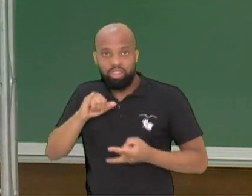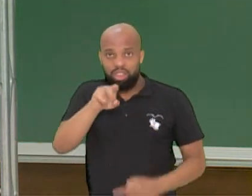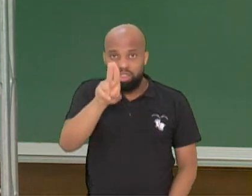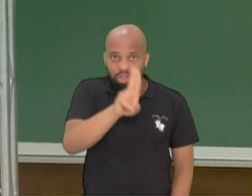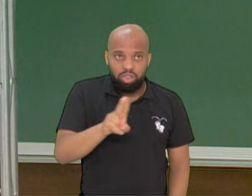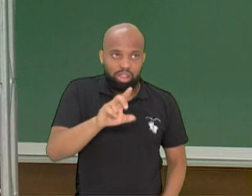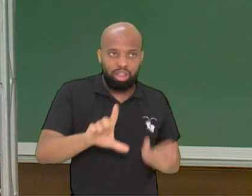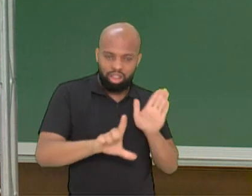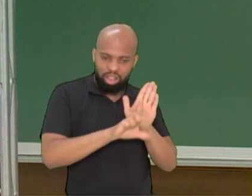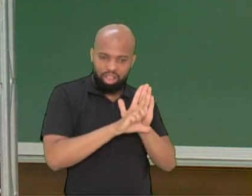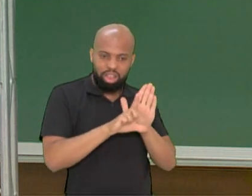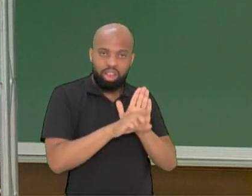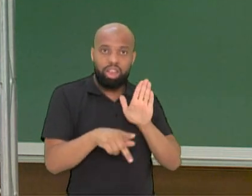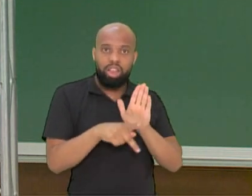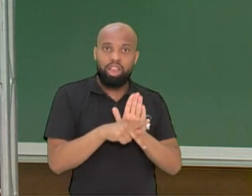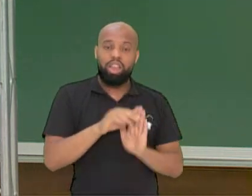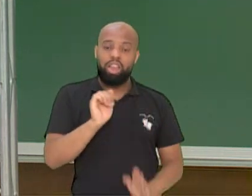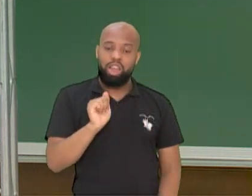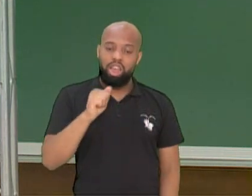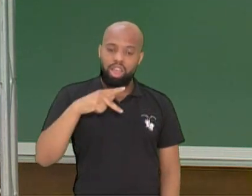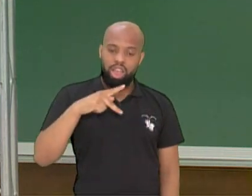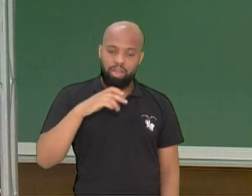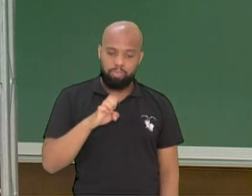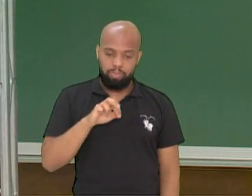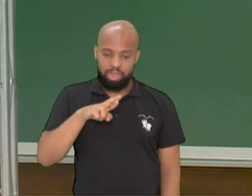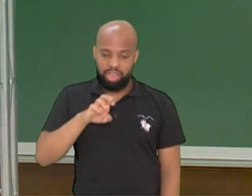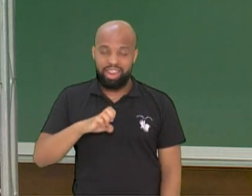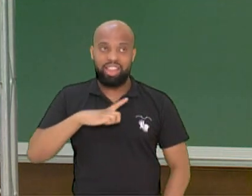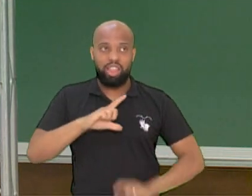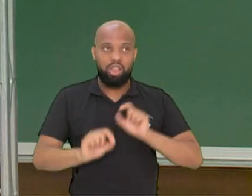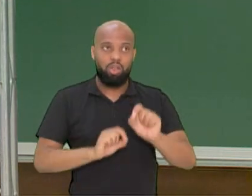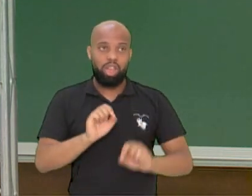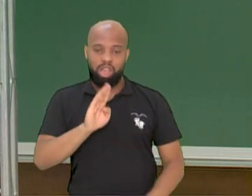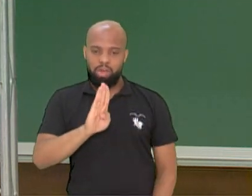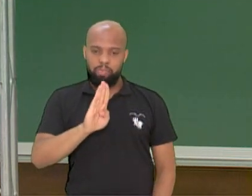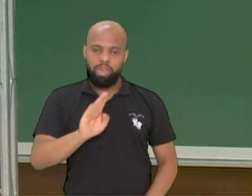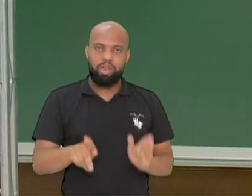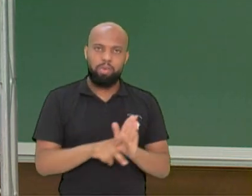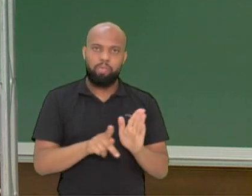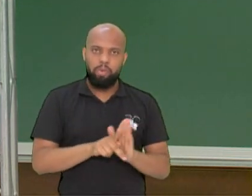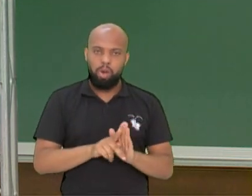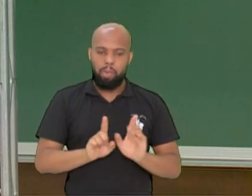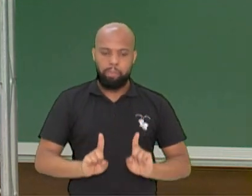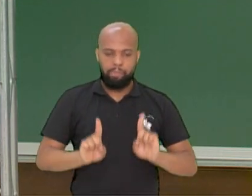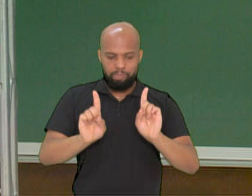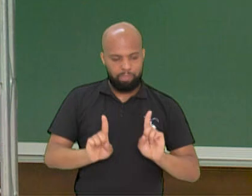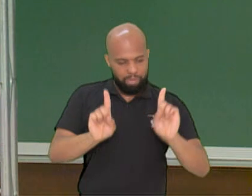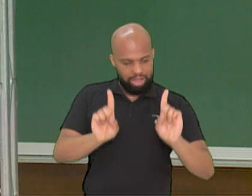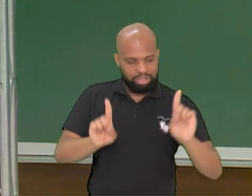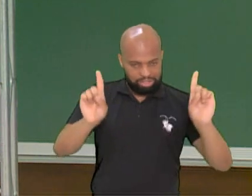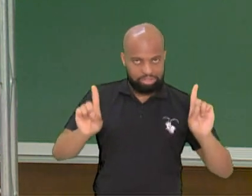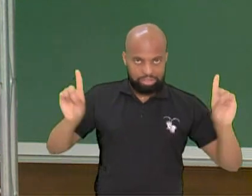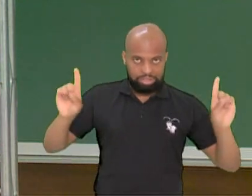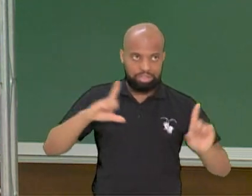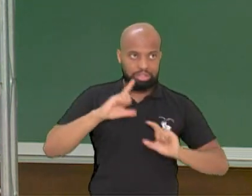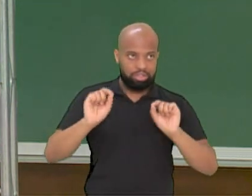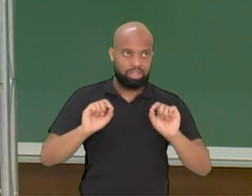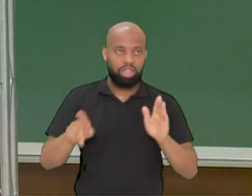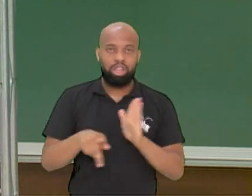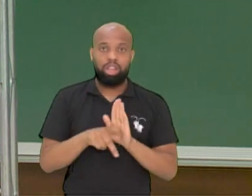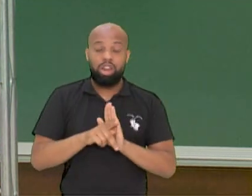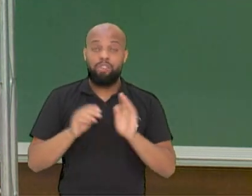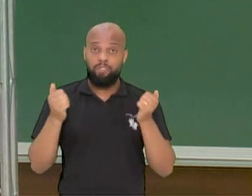aplicar a lei de Ampère aqui, o campo é para cima, tá? Então, o campo atravessa para fora, o